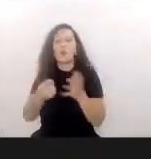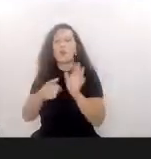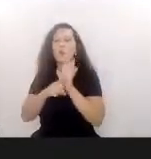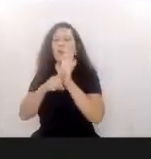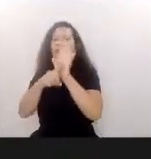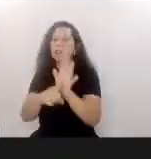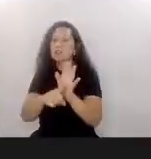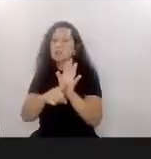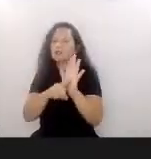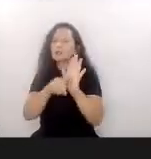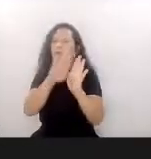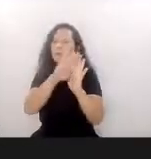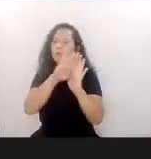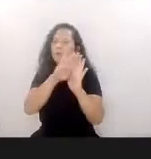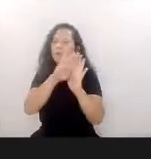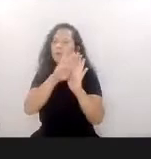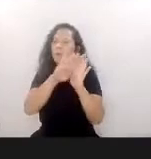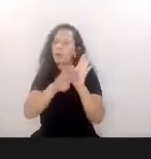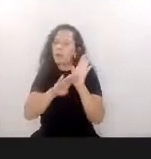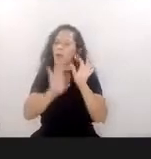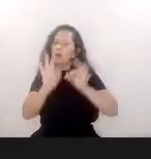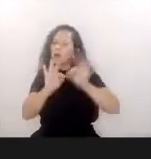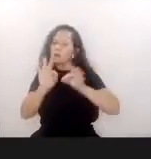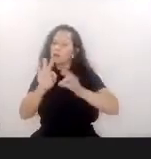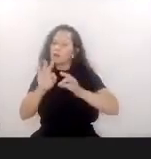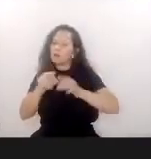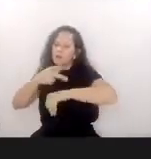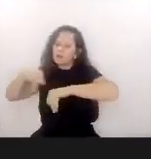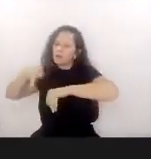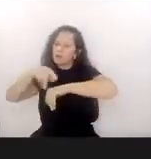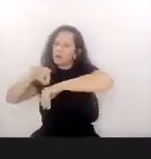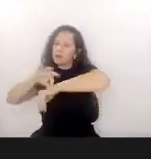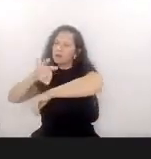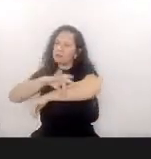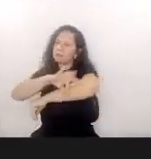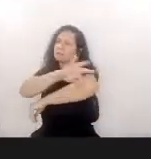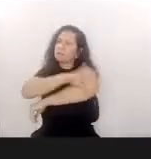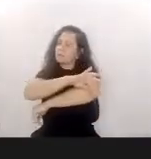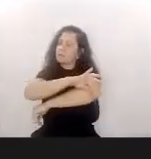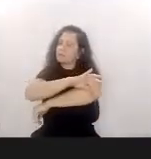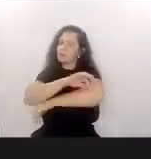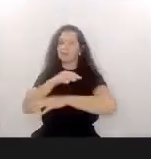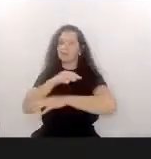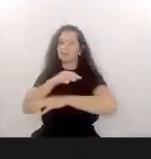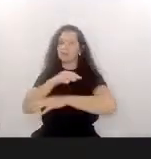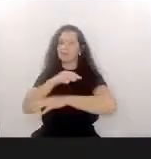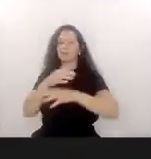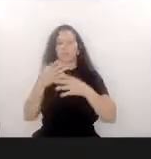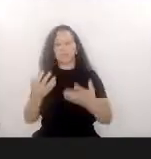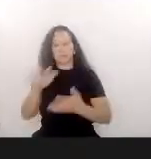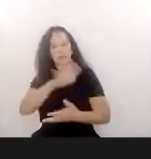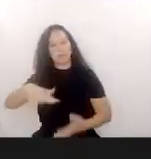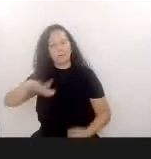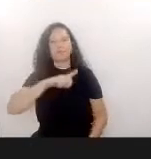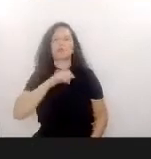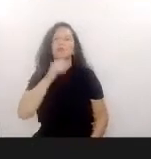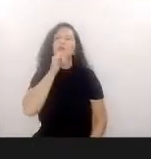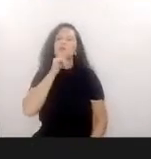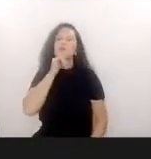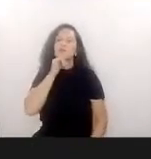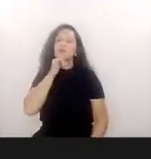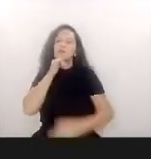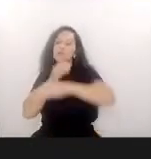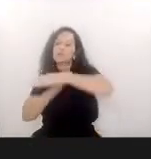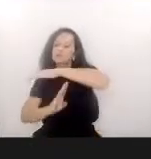território. Entre essas áreas tinha a questão, por exemplo, da imigração, do movimento de